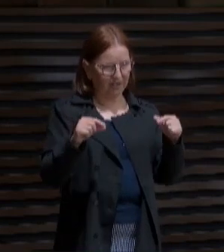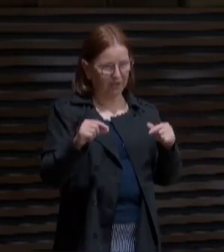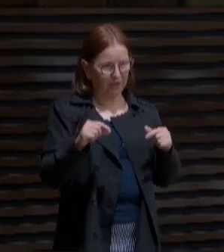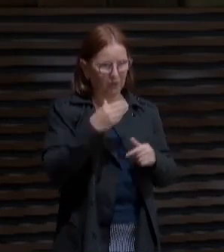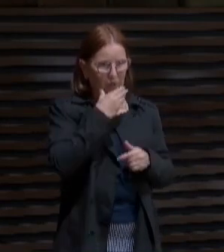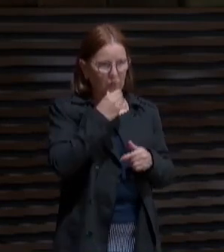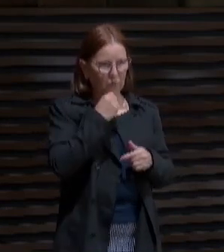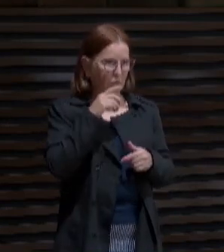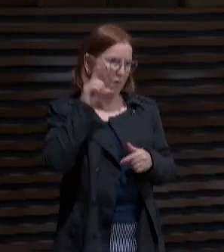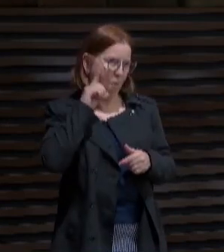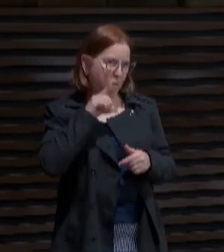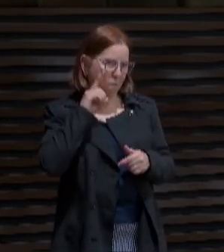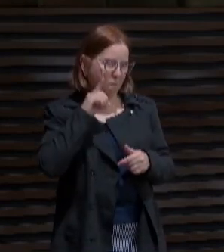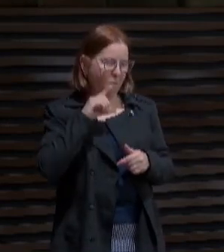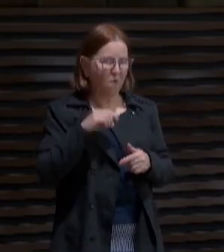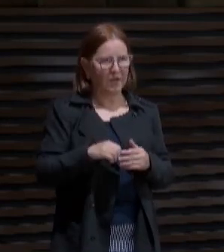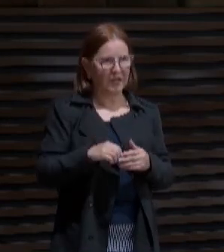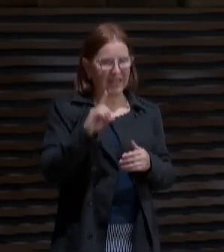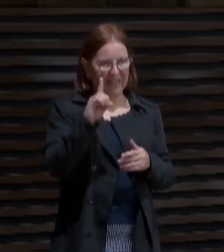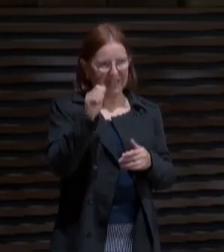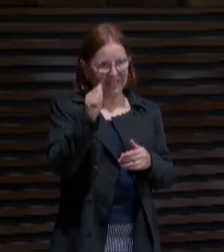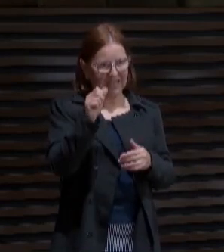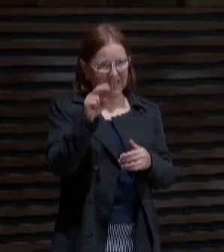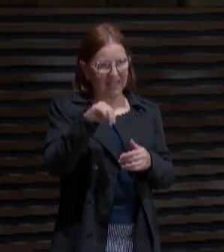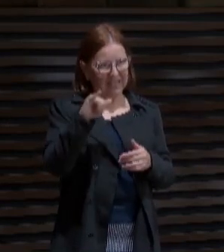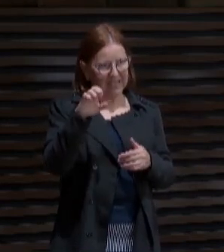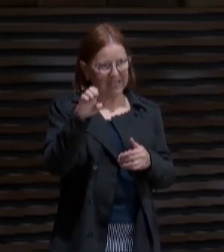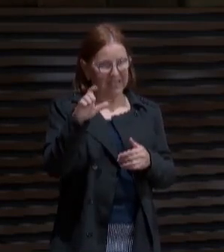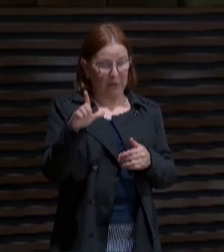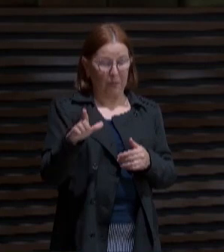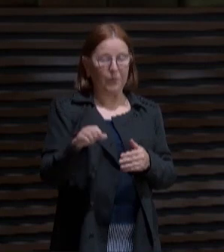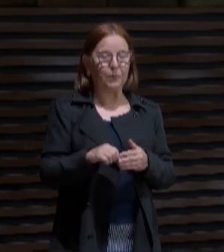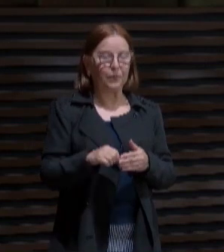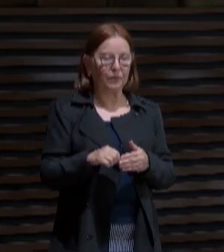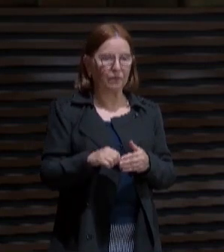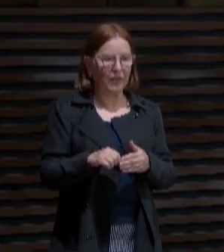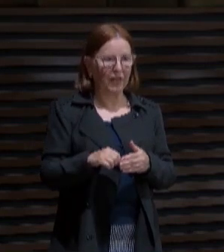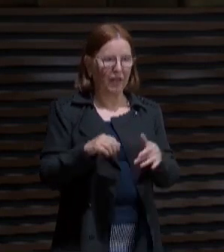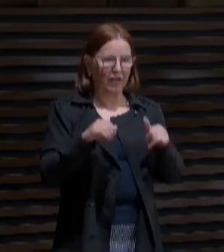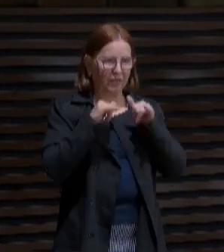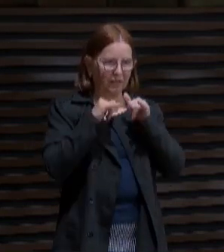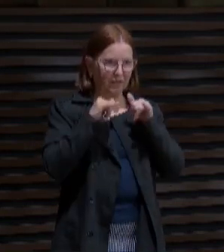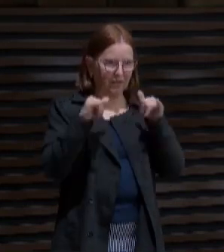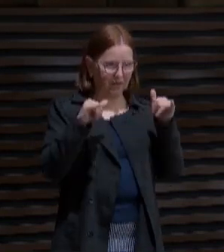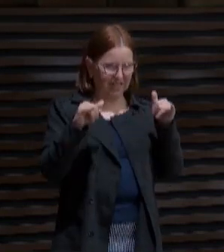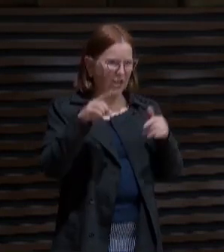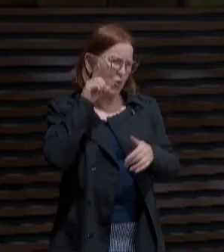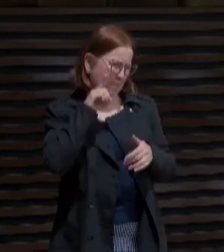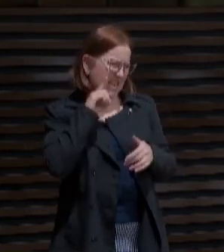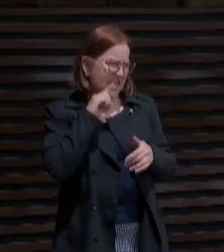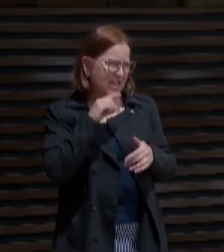Boorstin. Ele é um historiador e ele disse o seguinte, que o maior inimigo